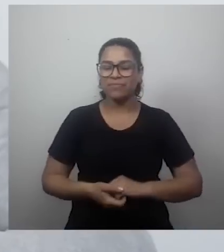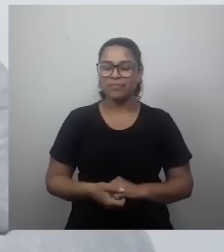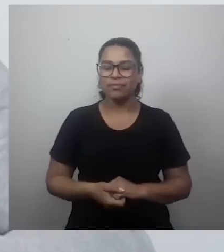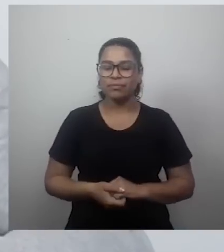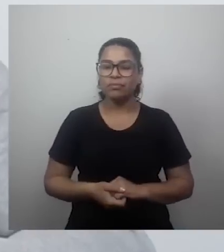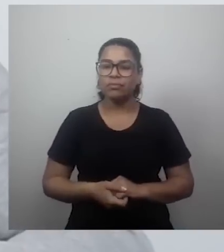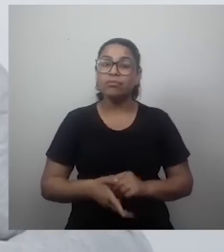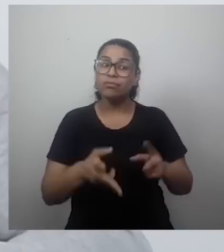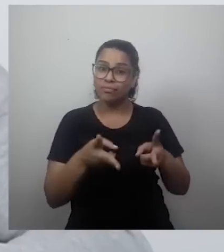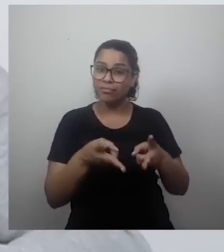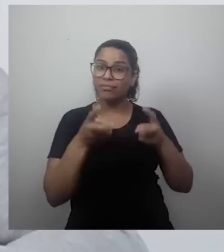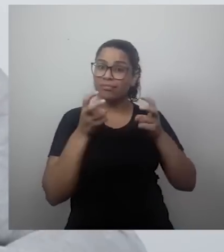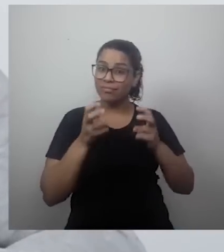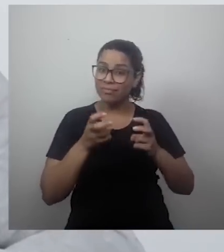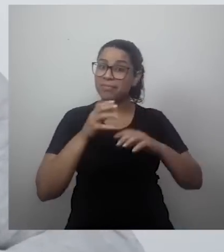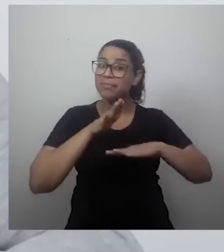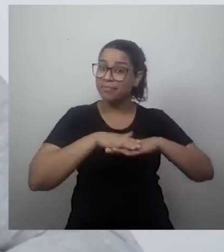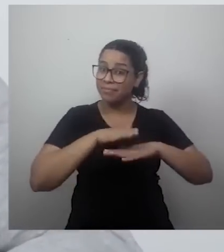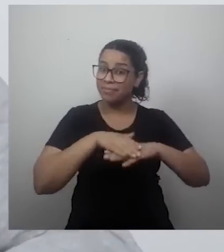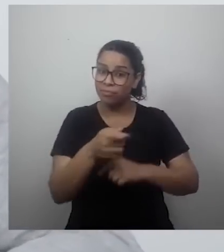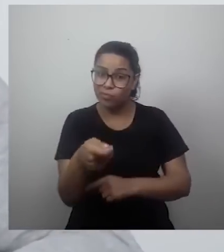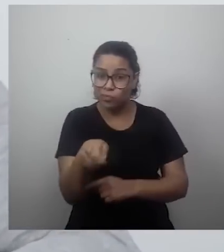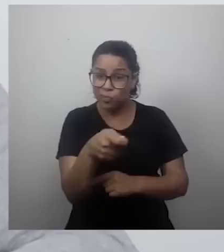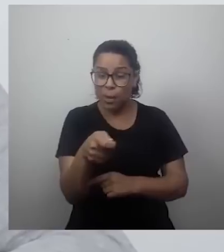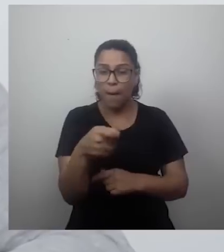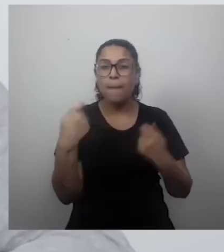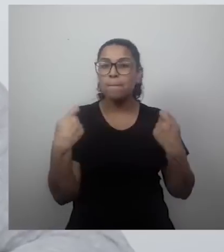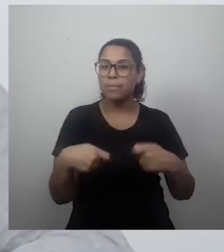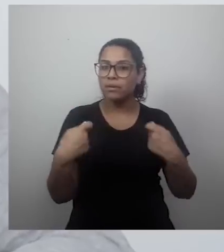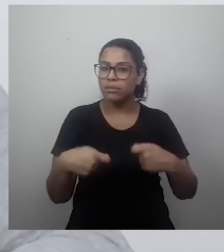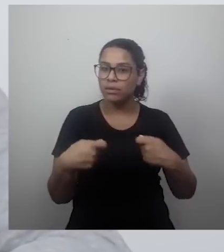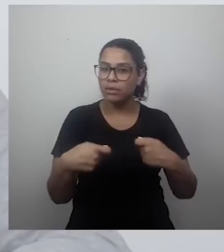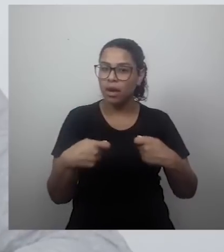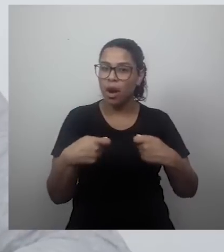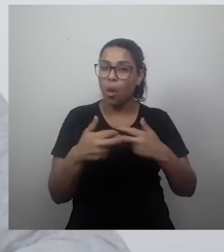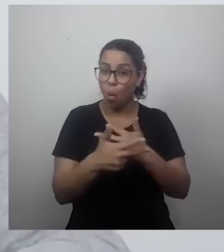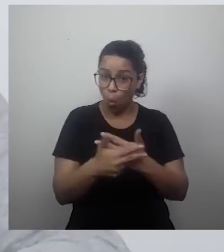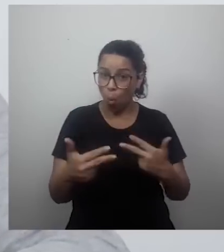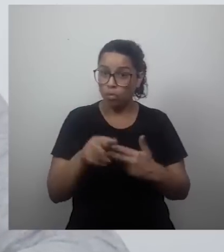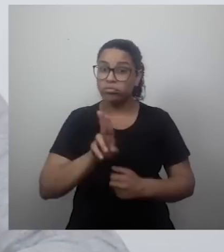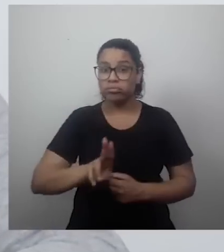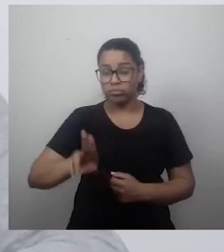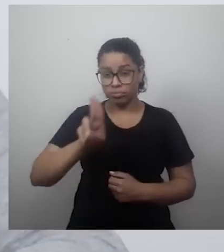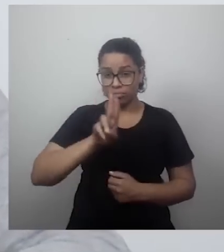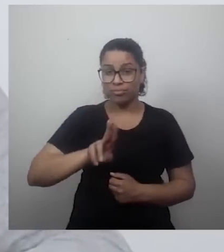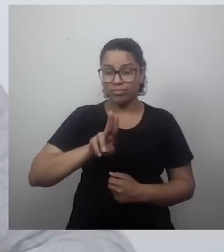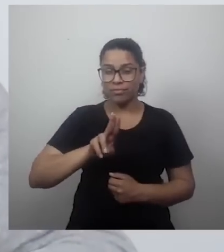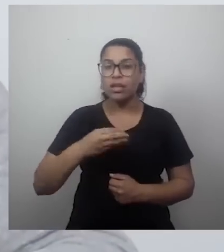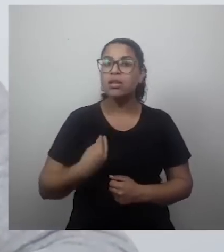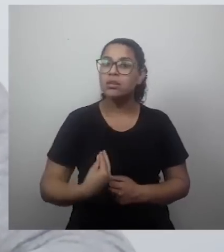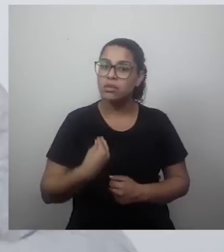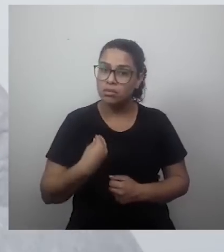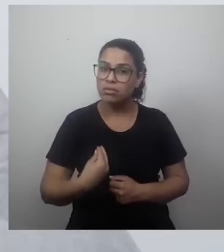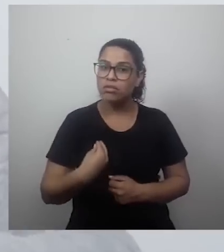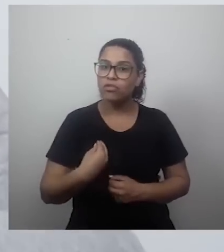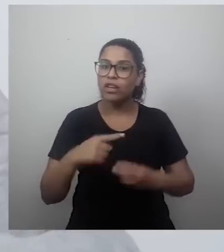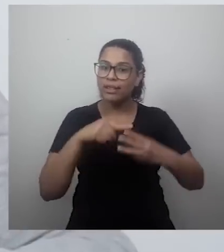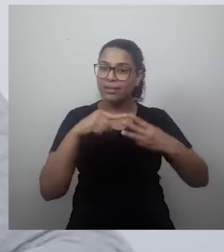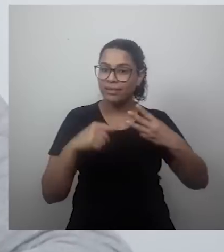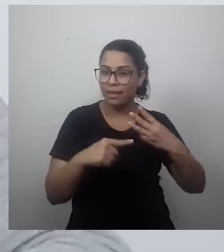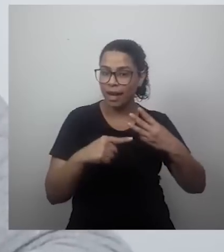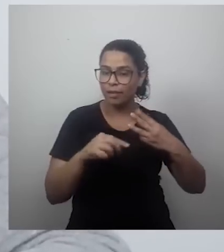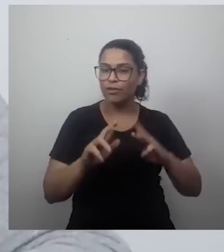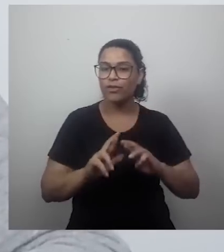Vocês viram que para a prática da modalidade é necessária a utilização de vários equipamentos e que existem